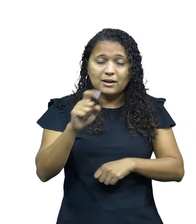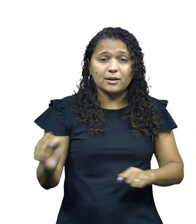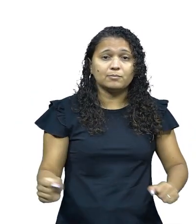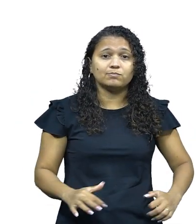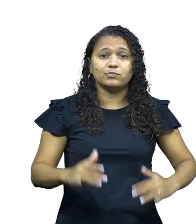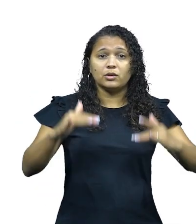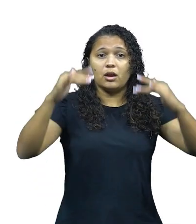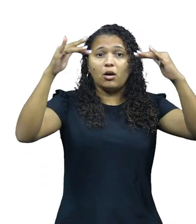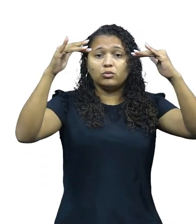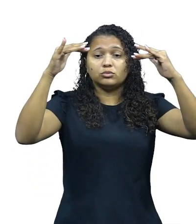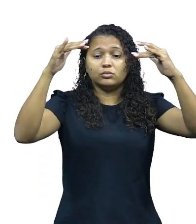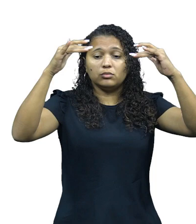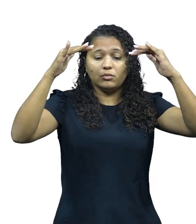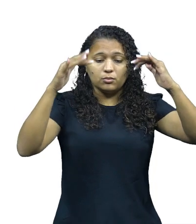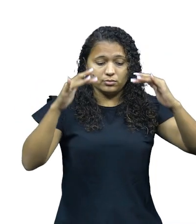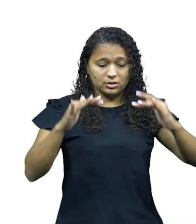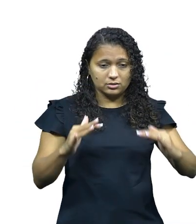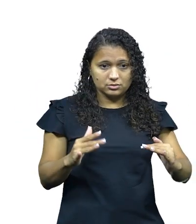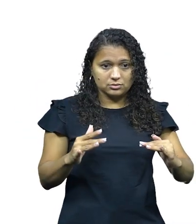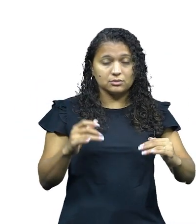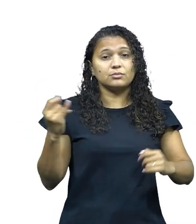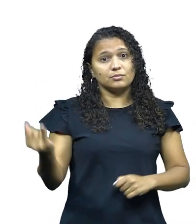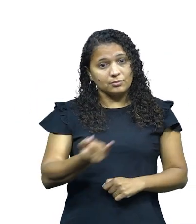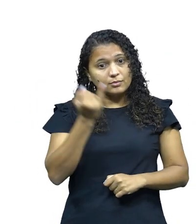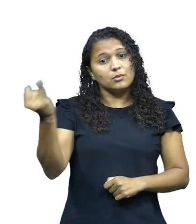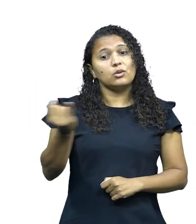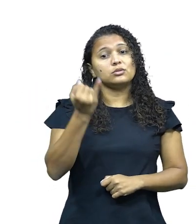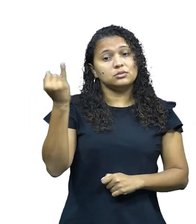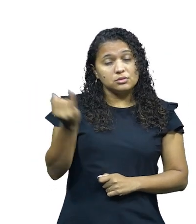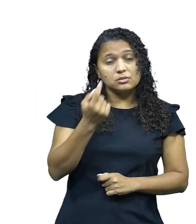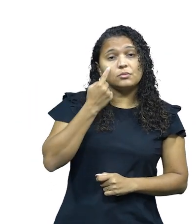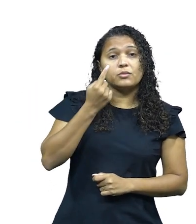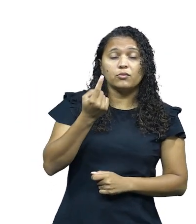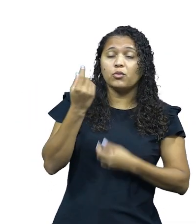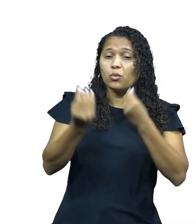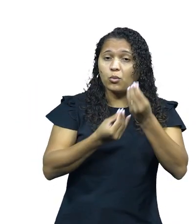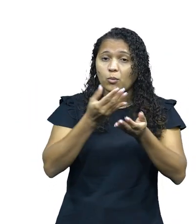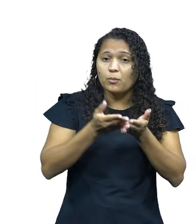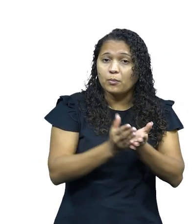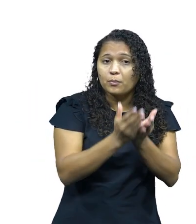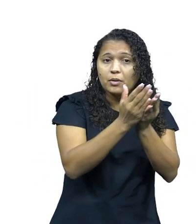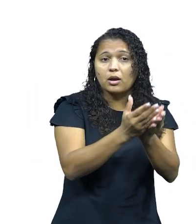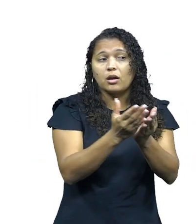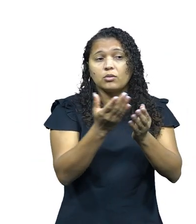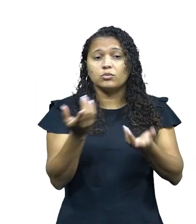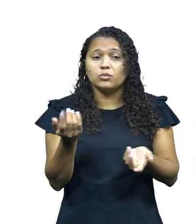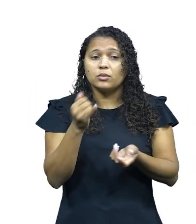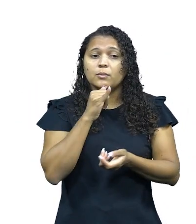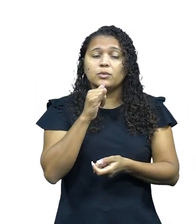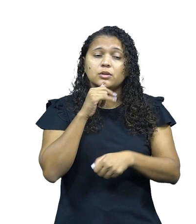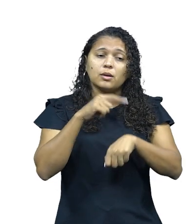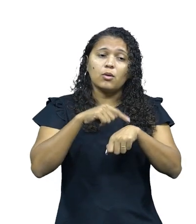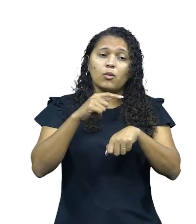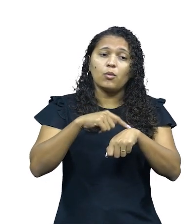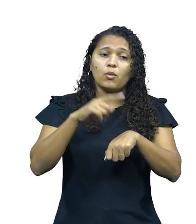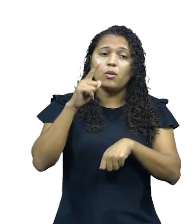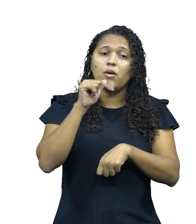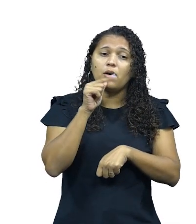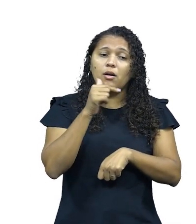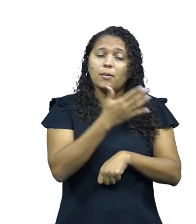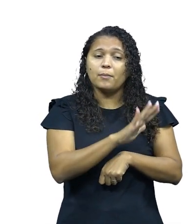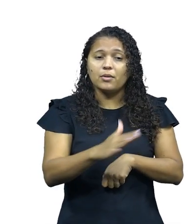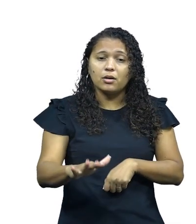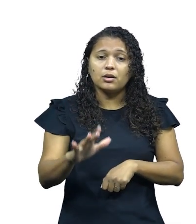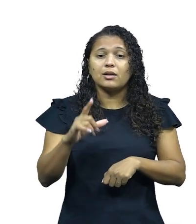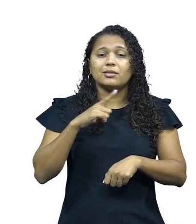ou baixa. Essa informação ela é muito importante para saber quando entrar ou sair do mar, por exemplo. A hora da maré ela ocorre